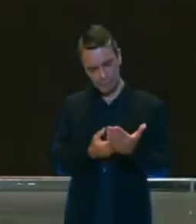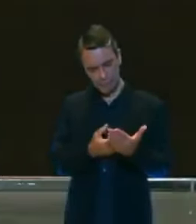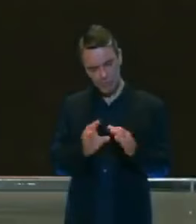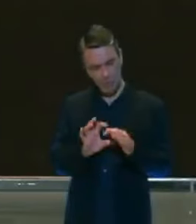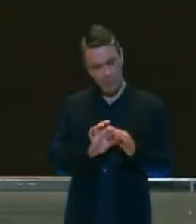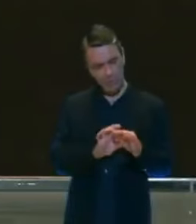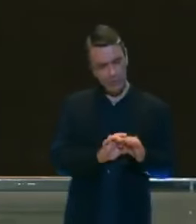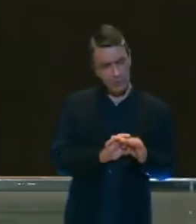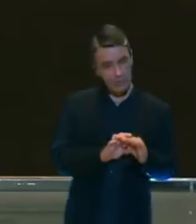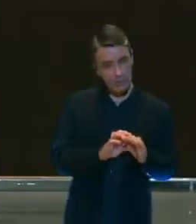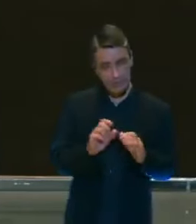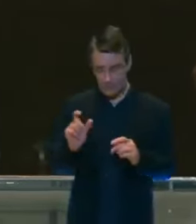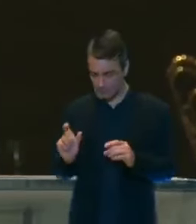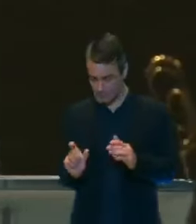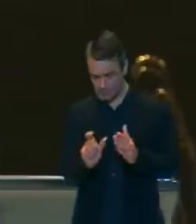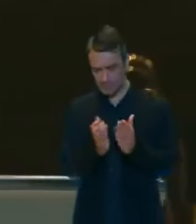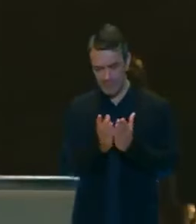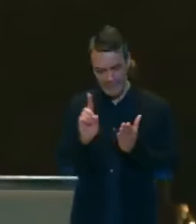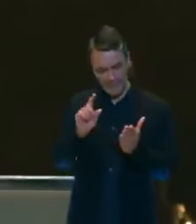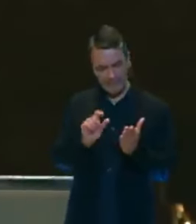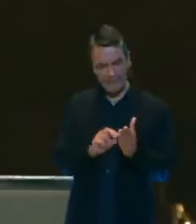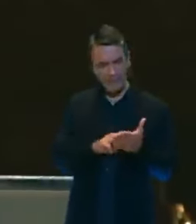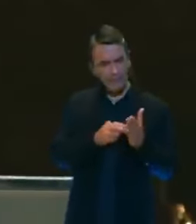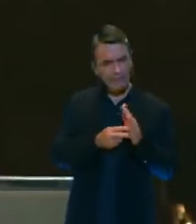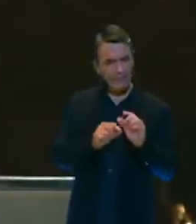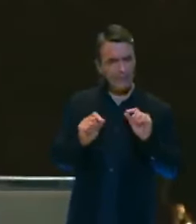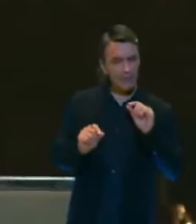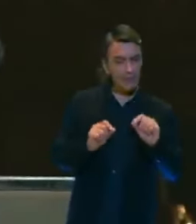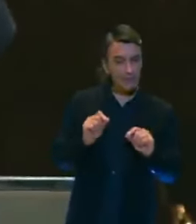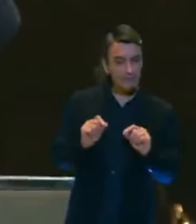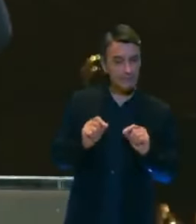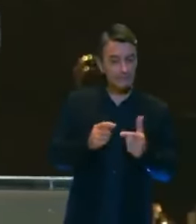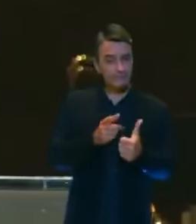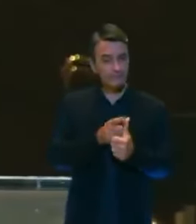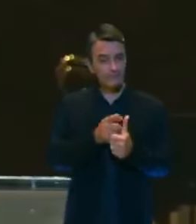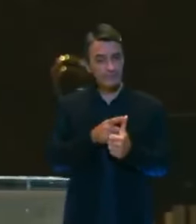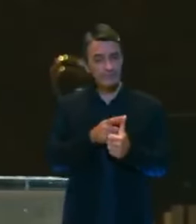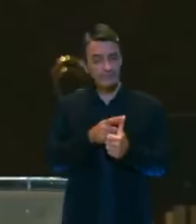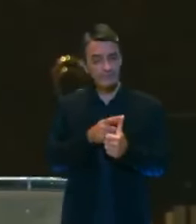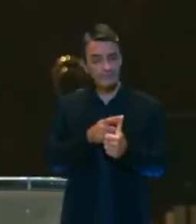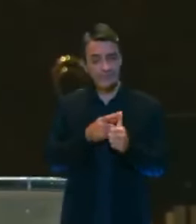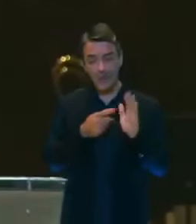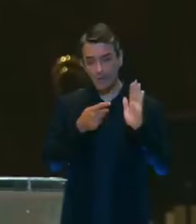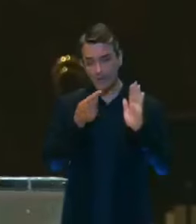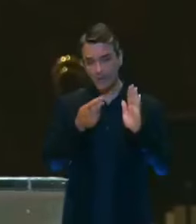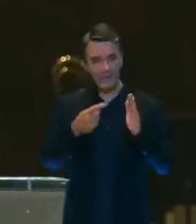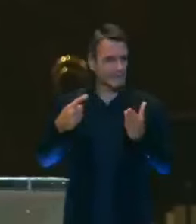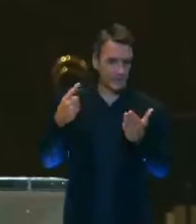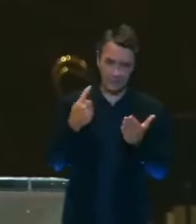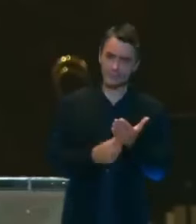de Deus, ela tem dois sentidos aqui. Primeiro, promessa cumprida,